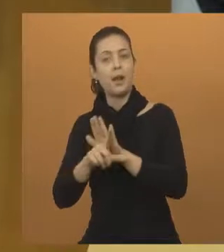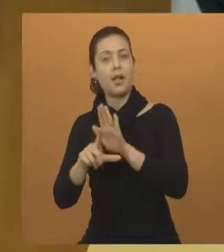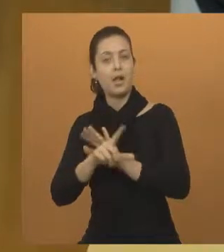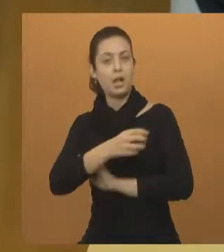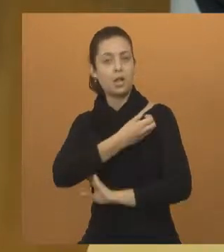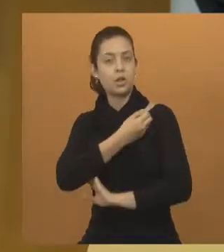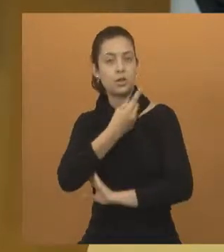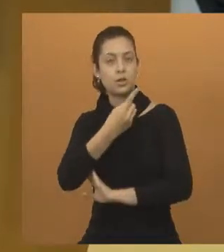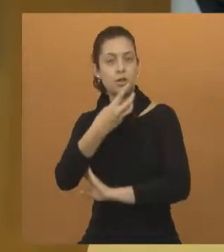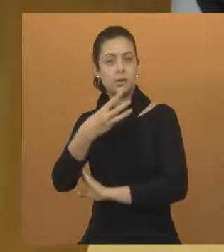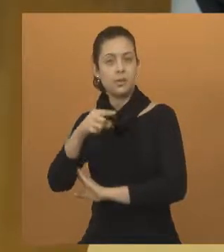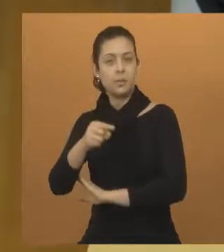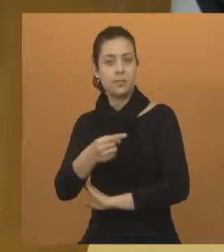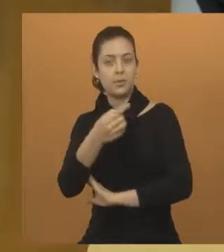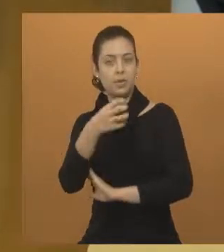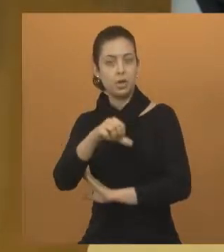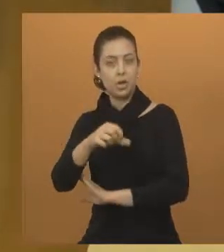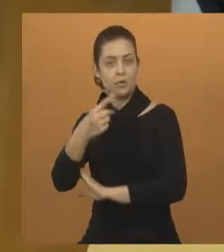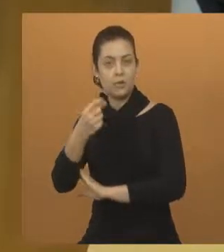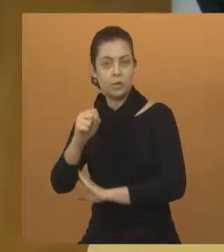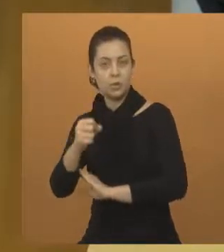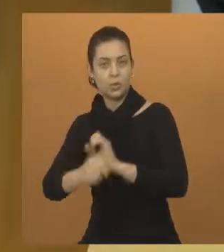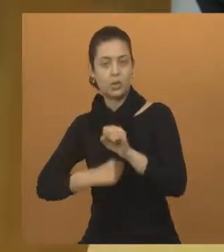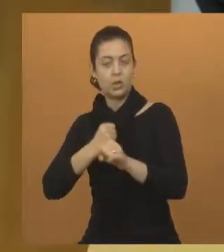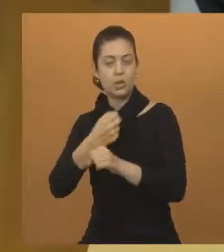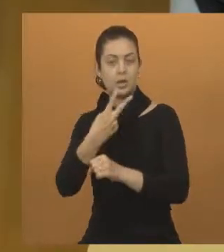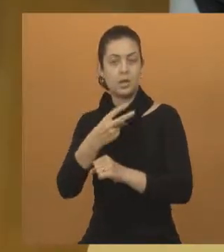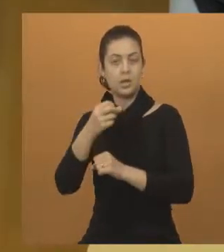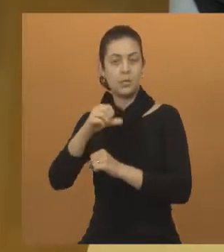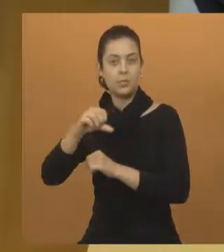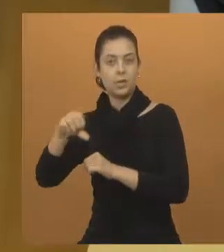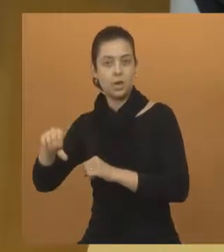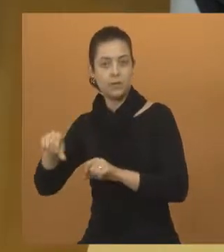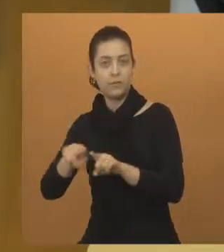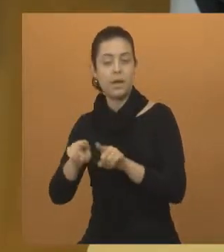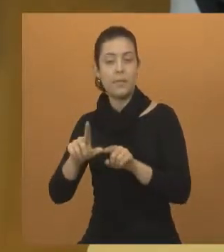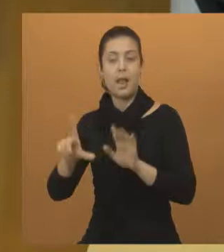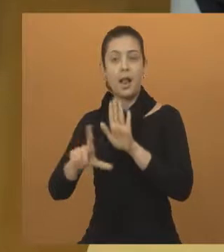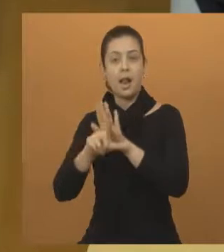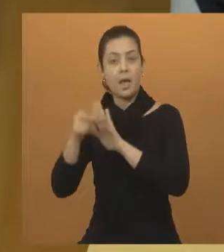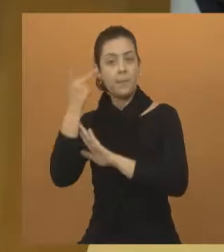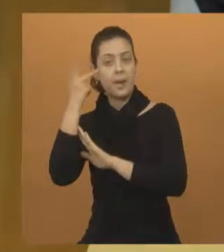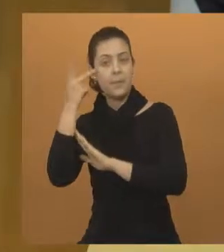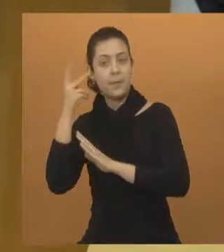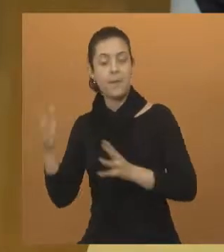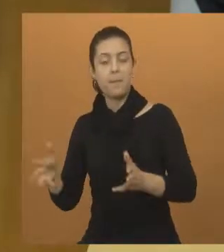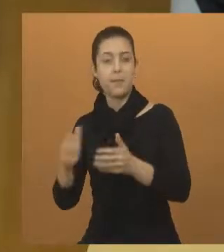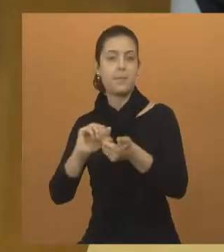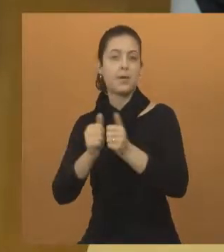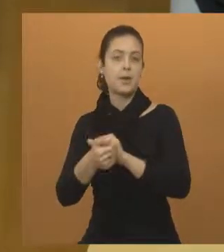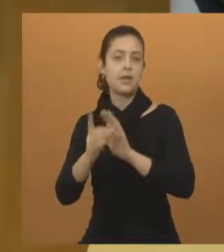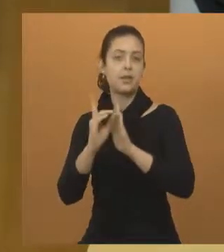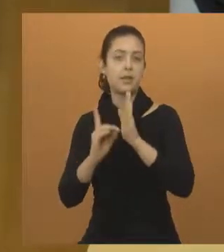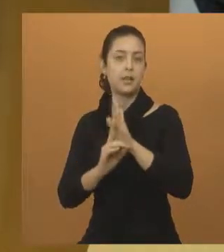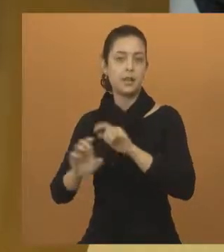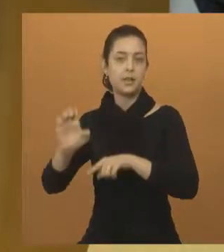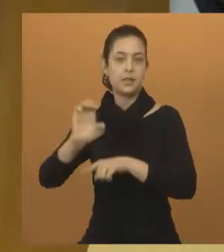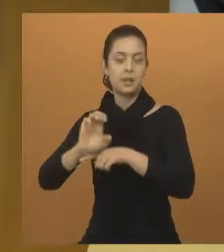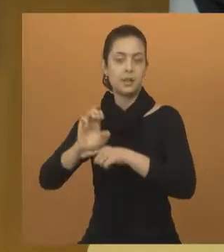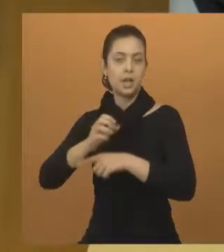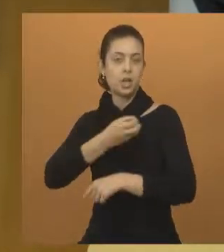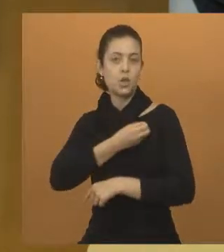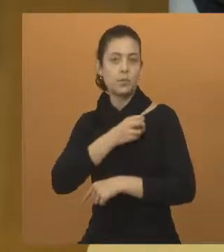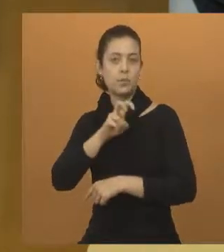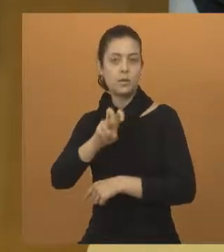nº 13.918, de 2009, Lei Paulista de Incentivo ao Esporte, e do Decreto Estadual nº